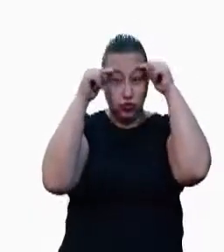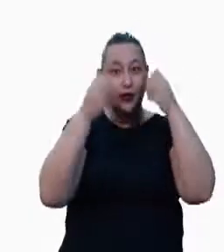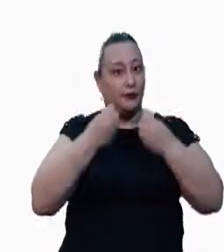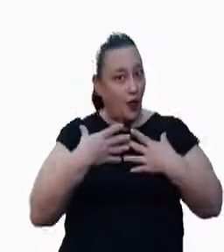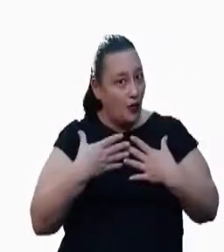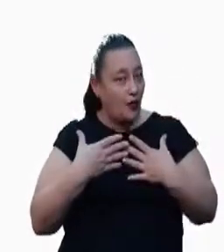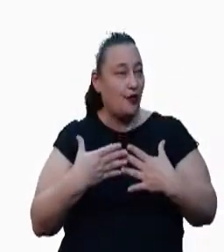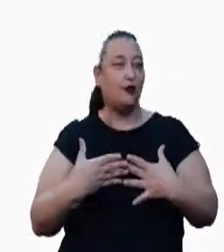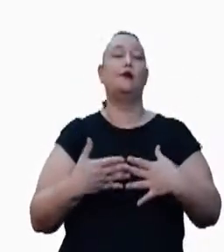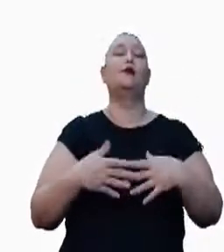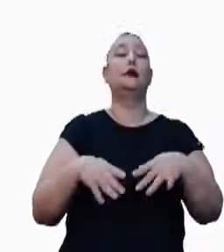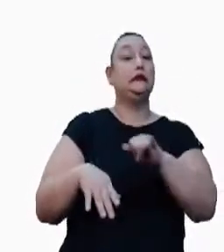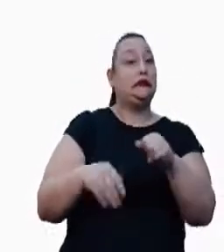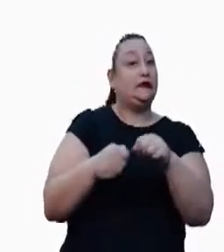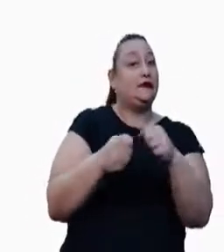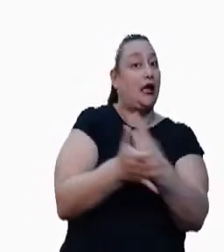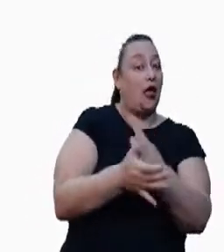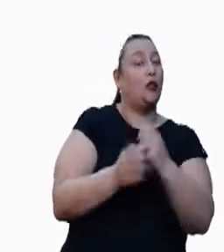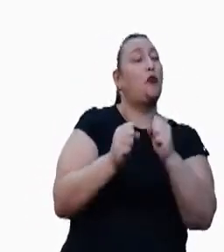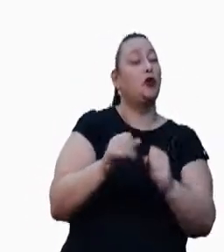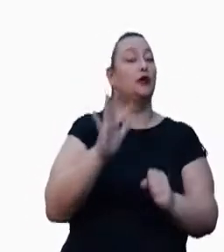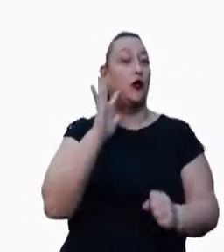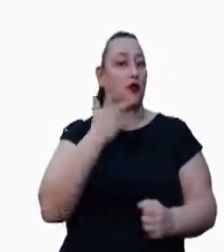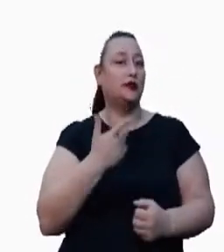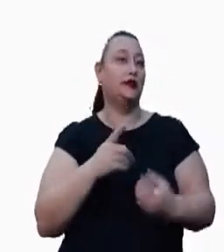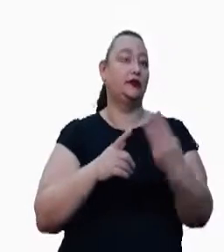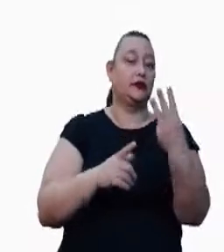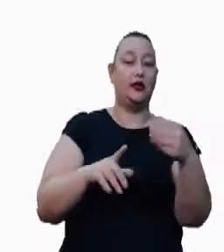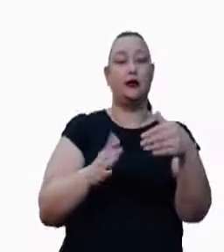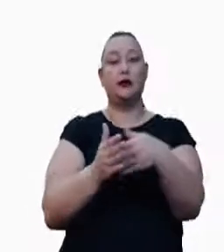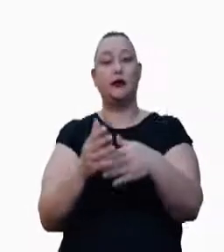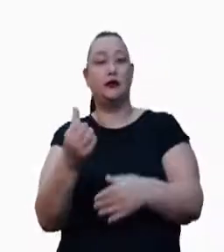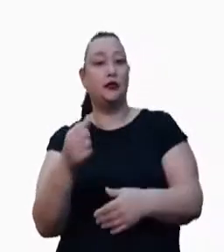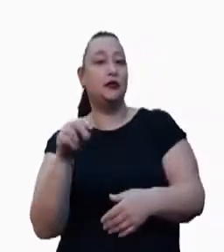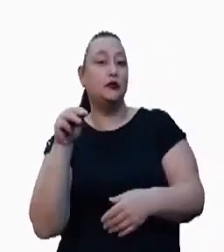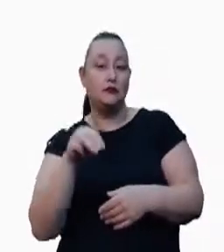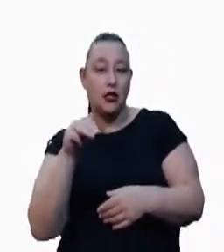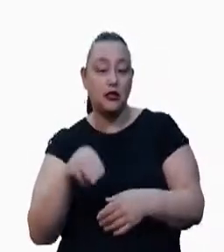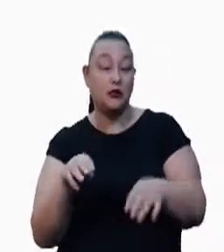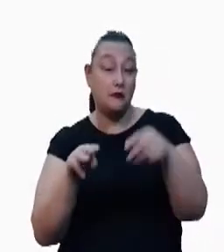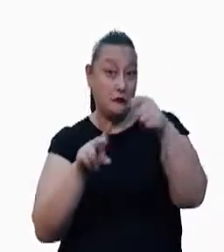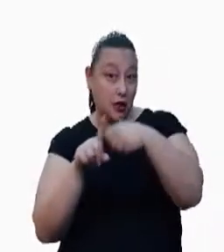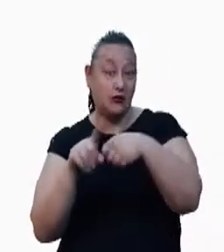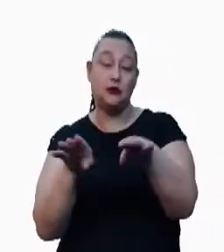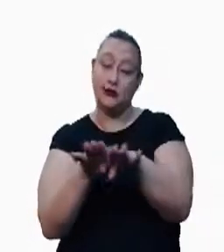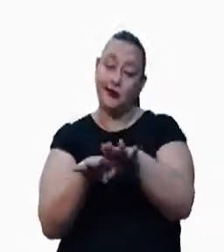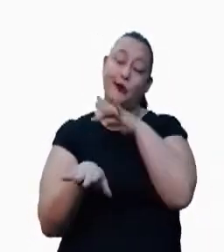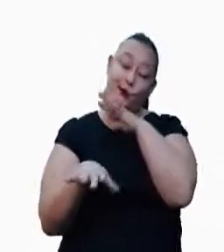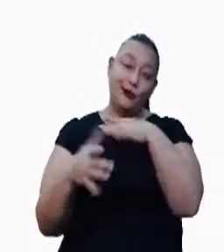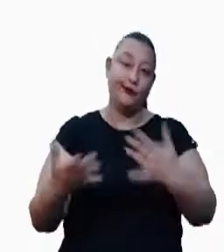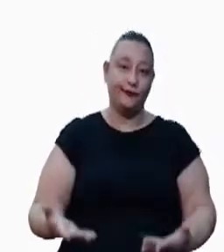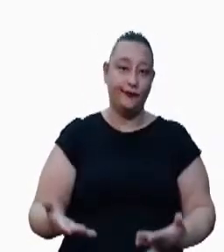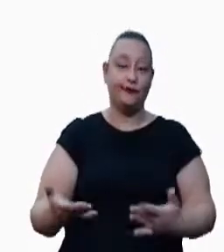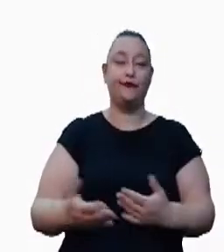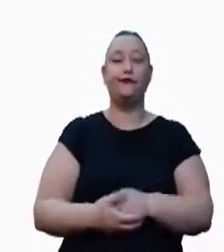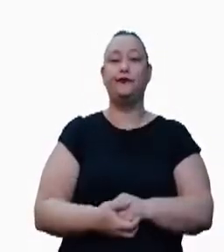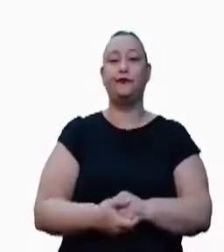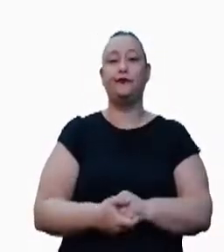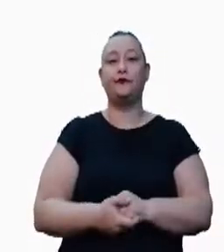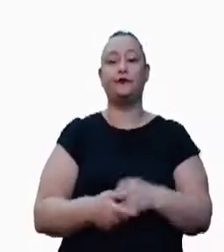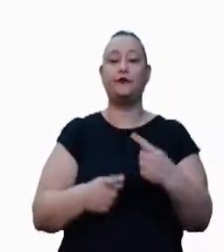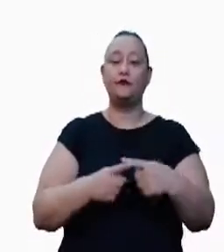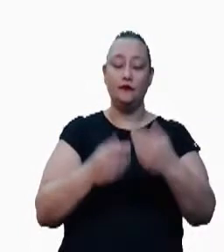dela, né, o efeito bom vai durar de 3 a 6 meses, o efeito ruim também vai durar nesse período, porque ela